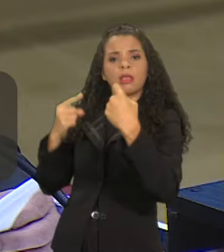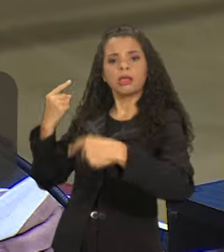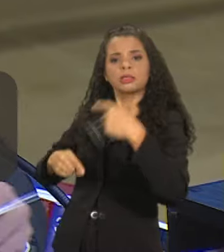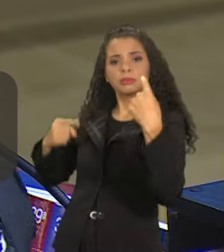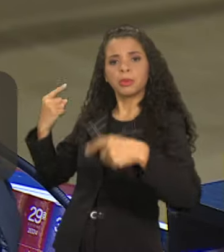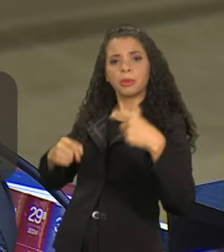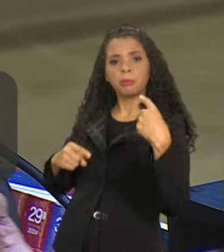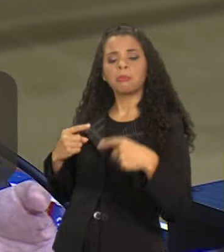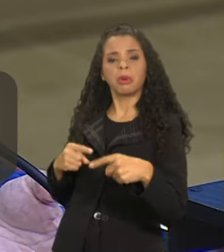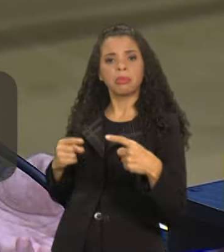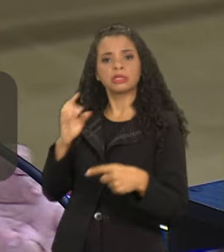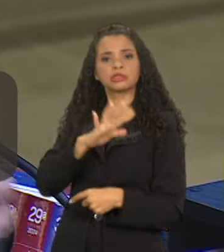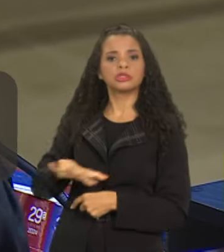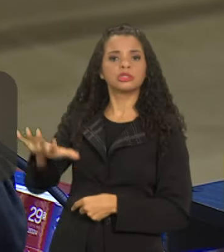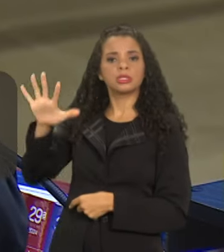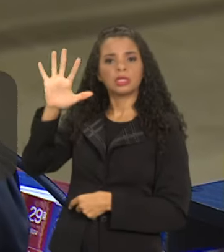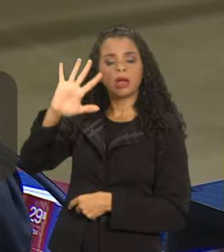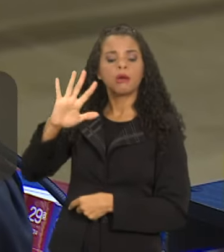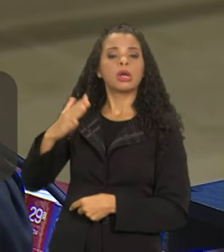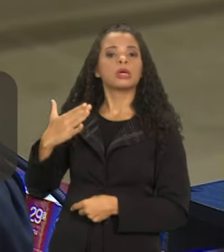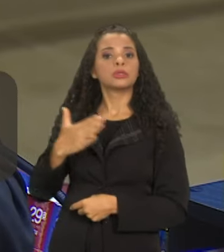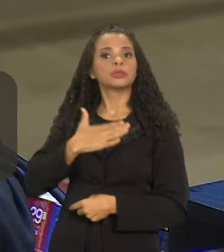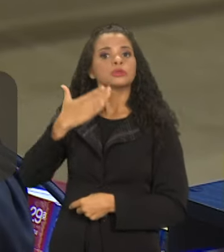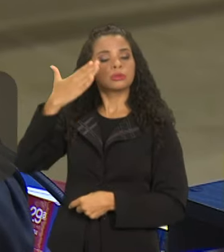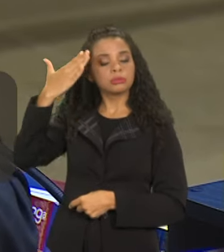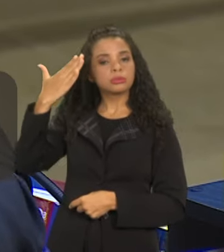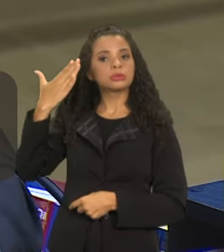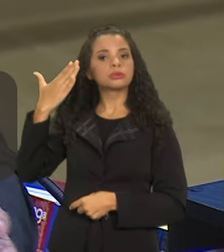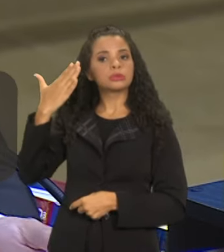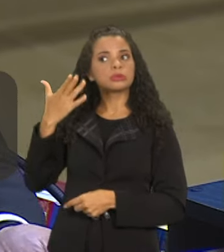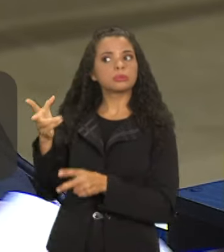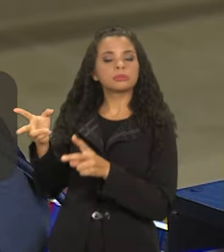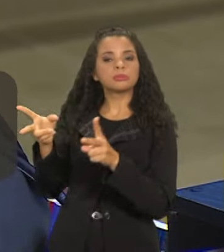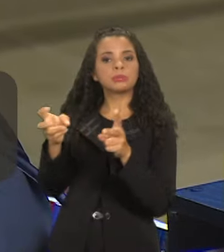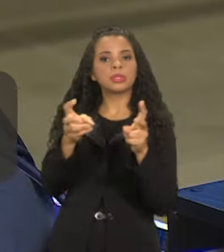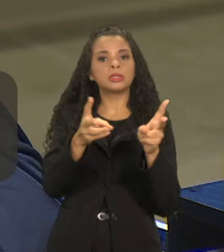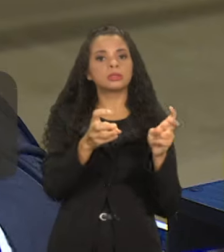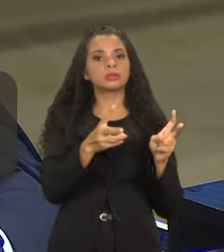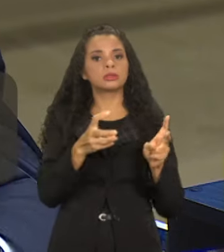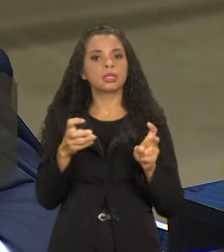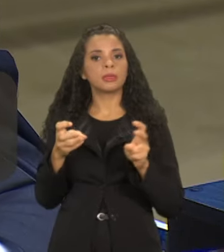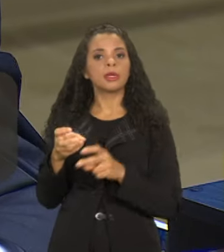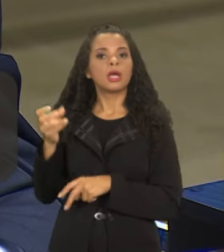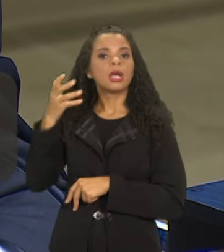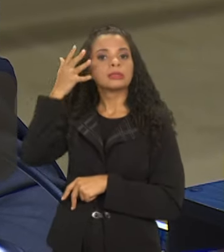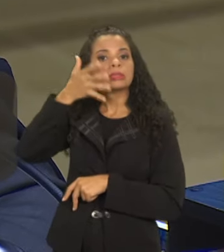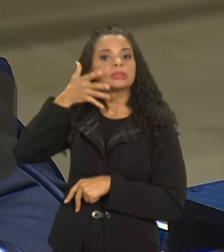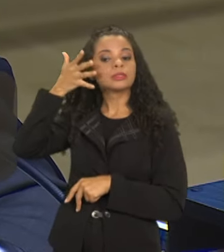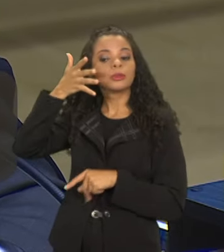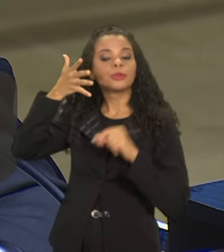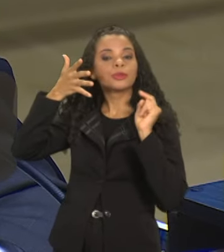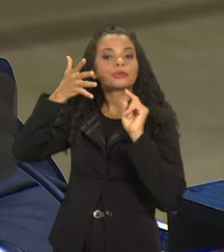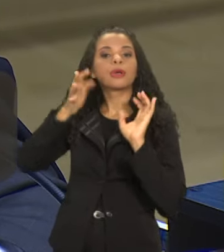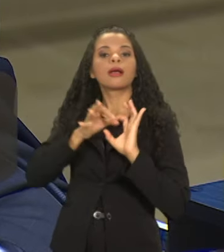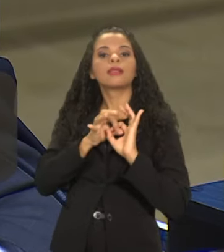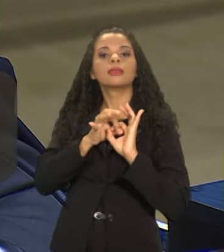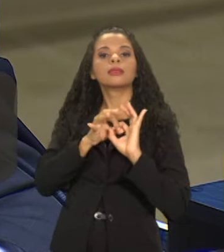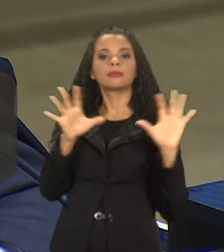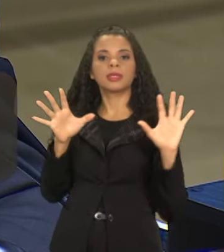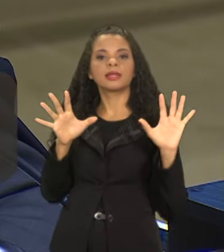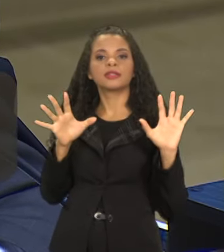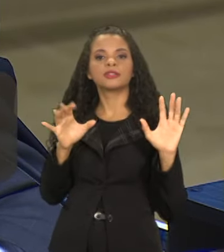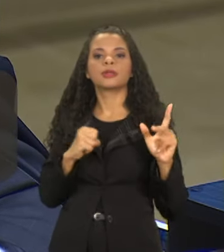espanto, vejo essas visões em que o discurso da liberdade, como diz Pedro na Bíblia,